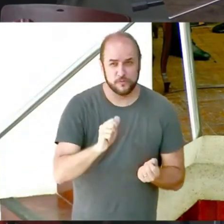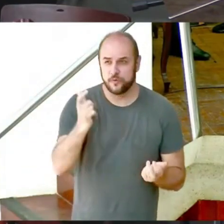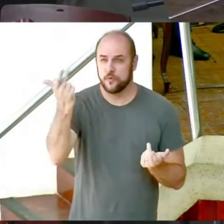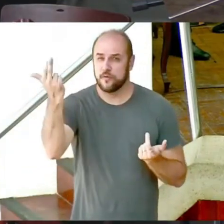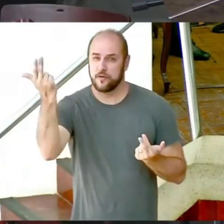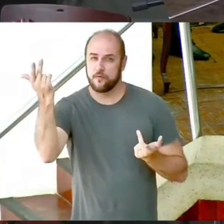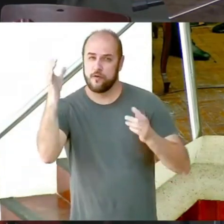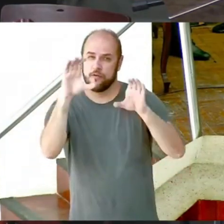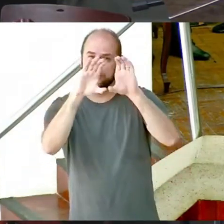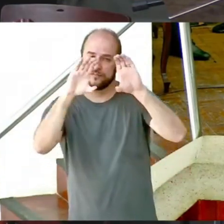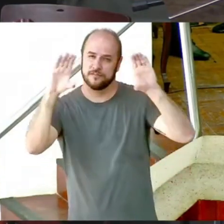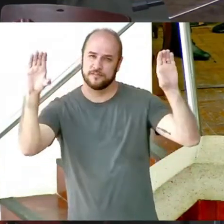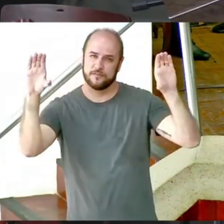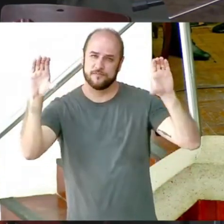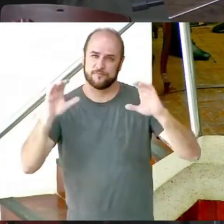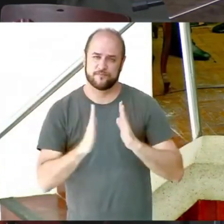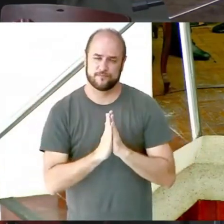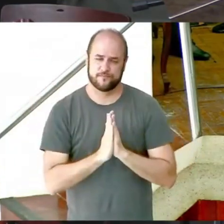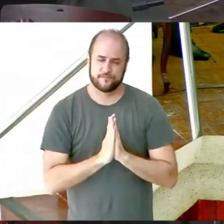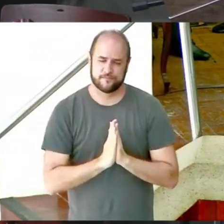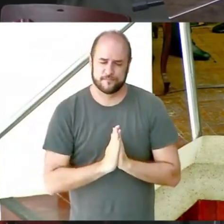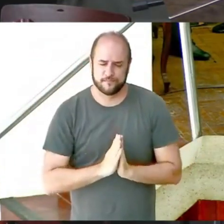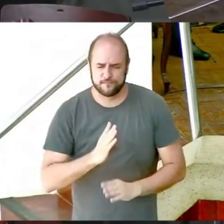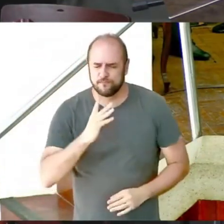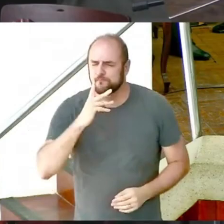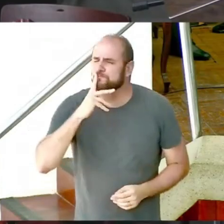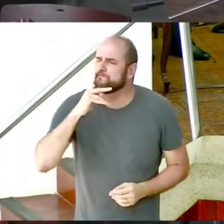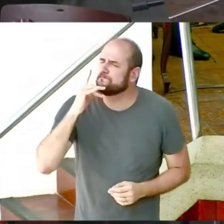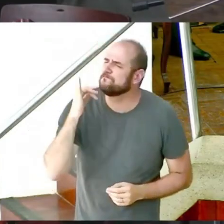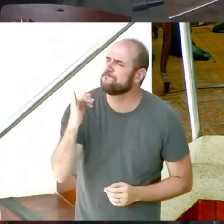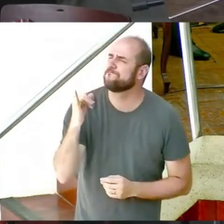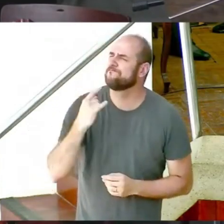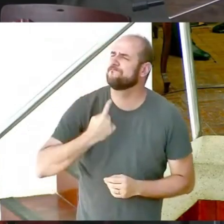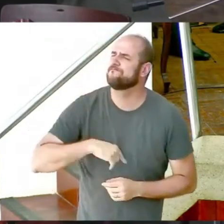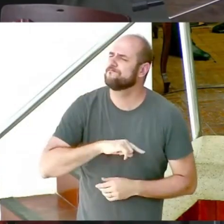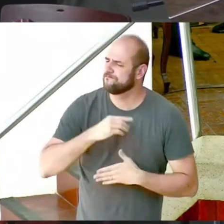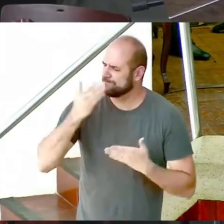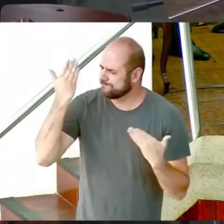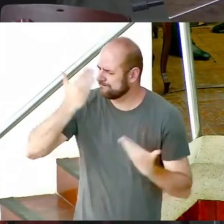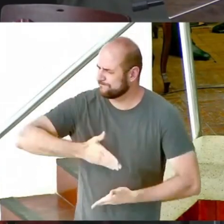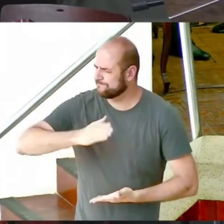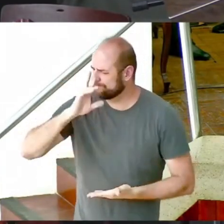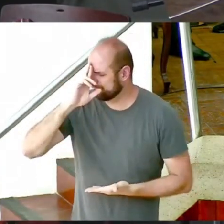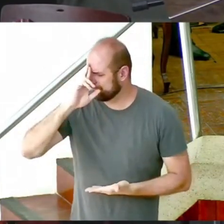no céu. Oremos. Pai, nós estamos diante do Senhor.